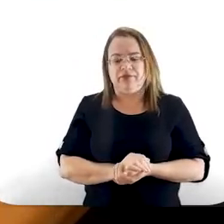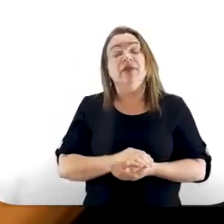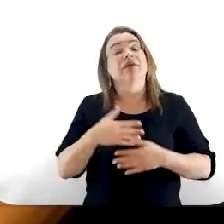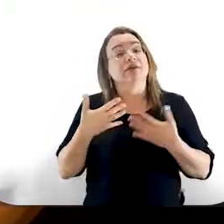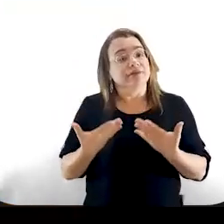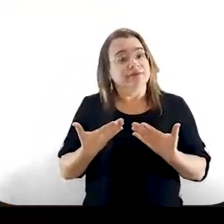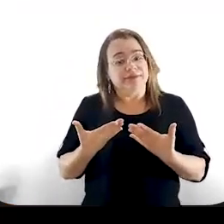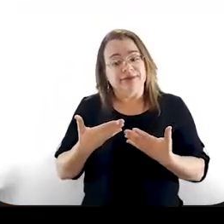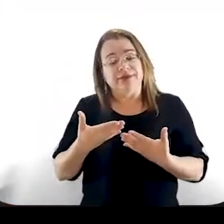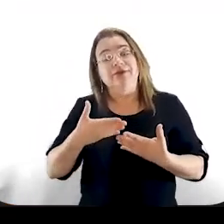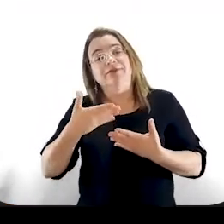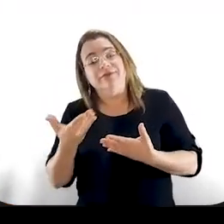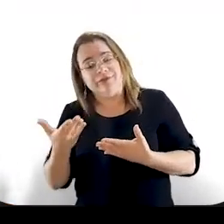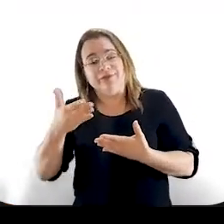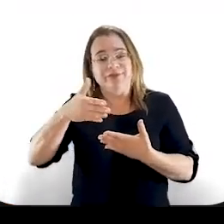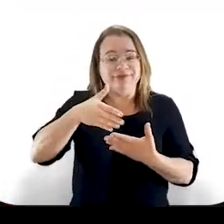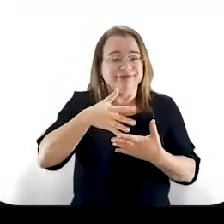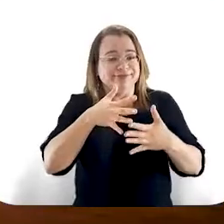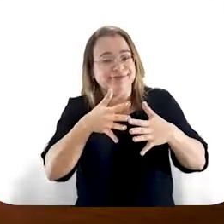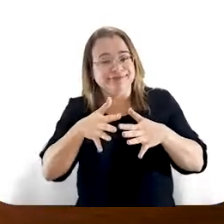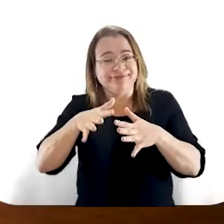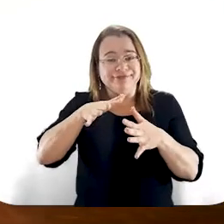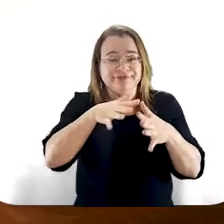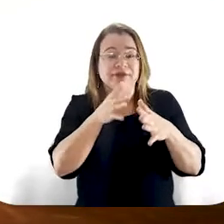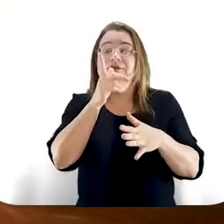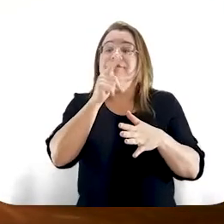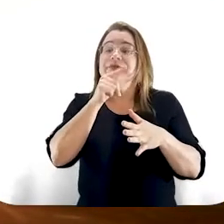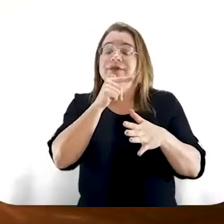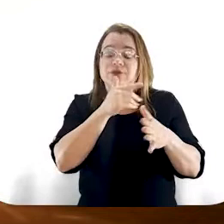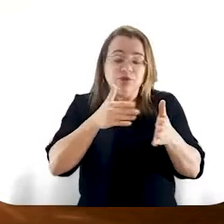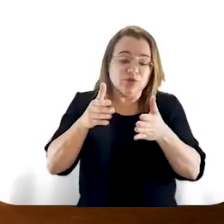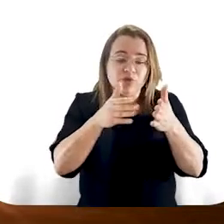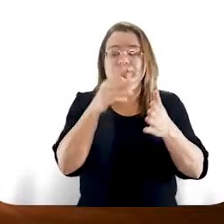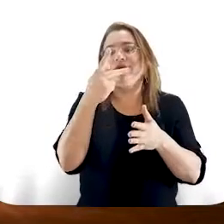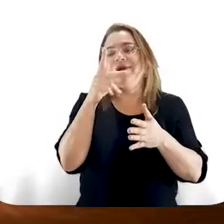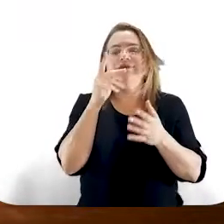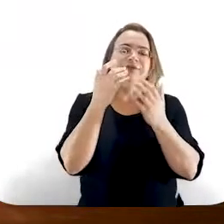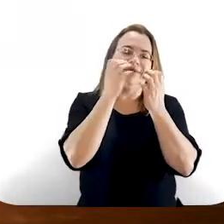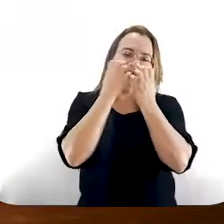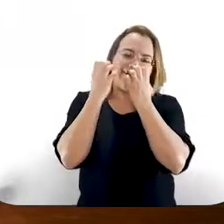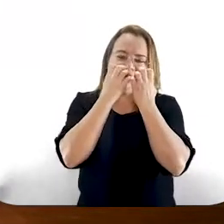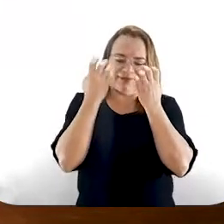E foi trazendo dentro do rio a sua gaitinha.